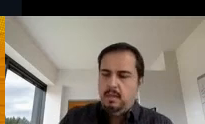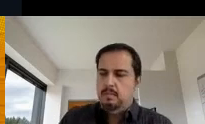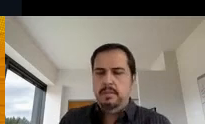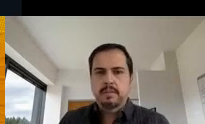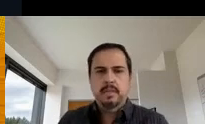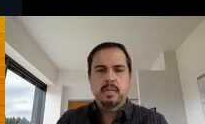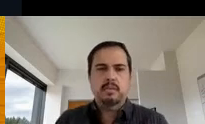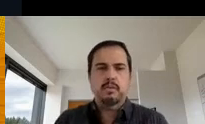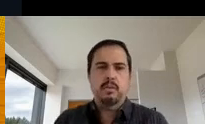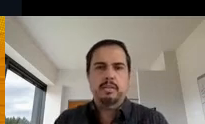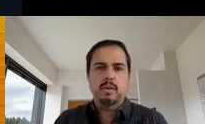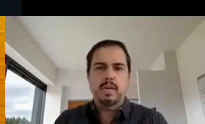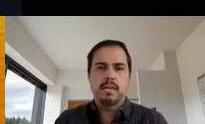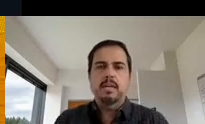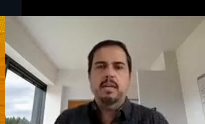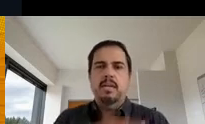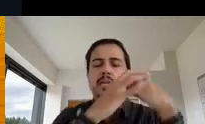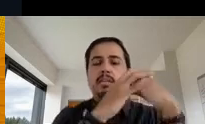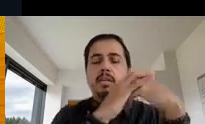pezinho,